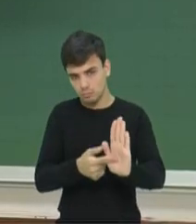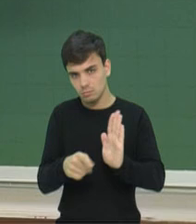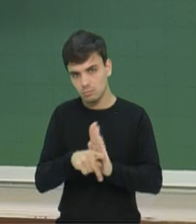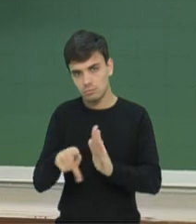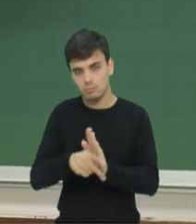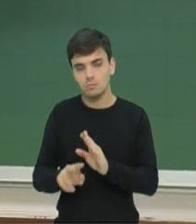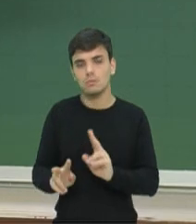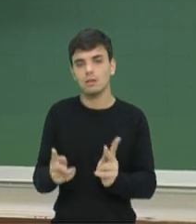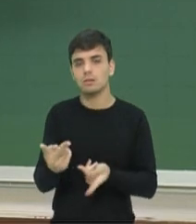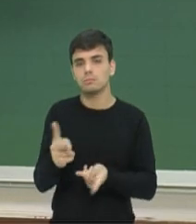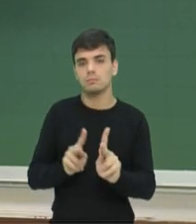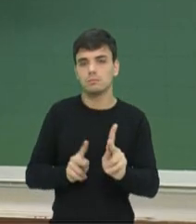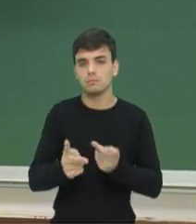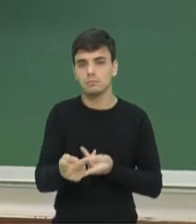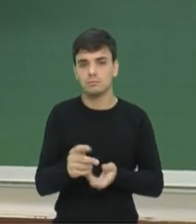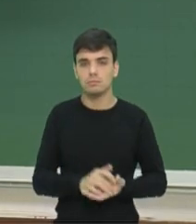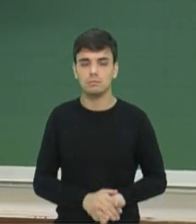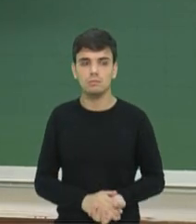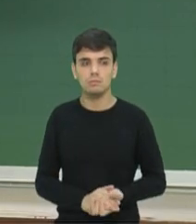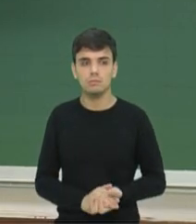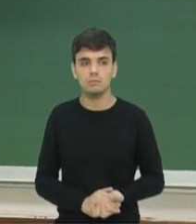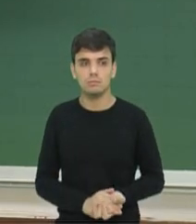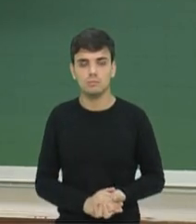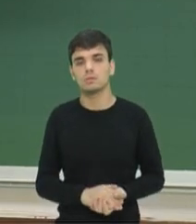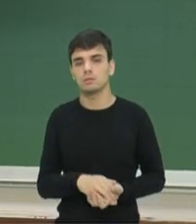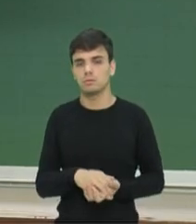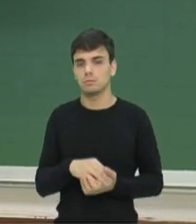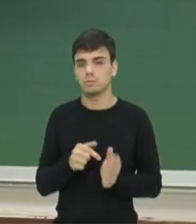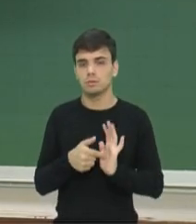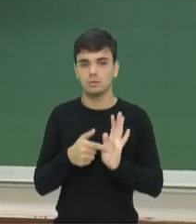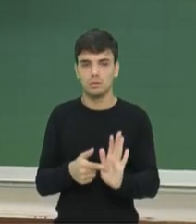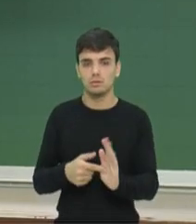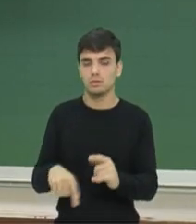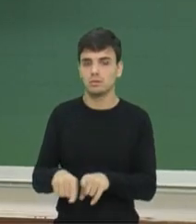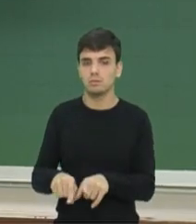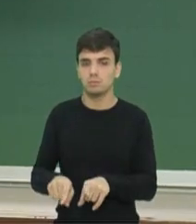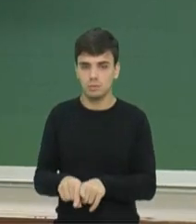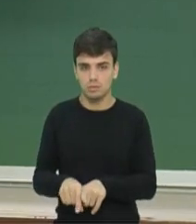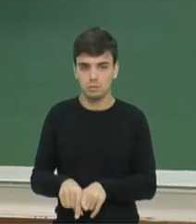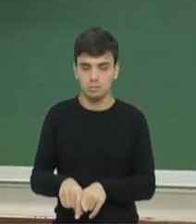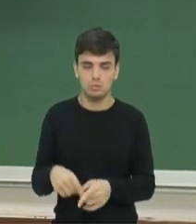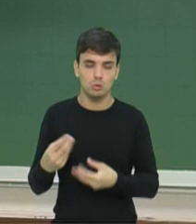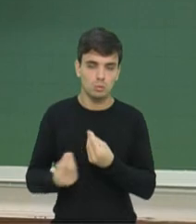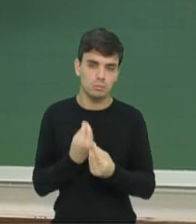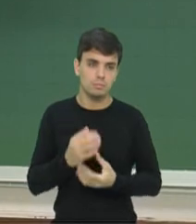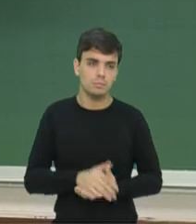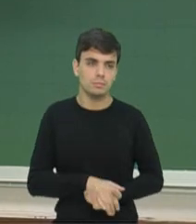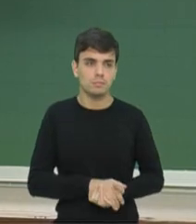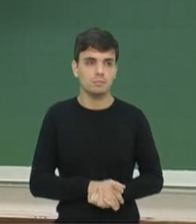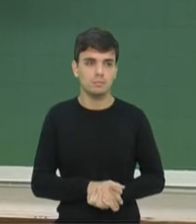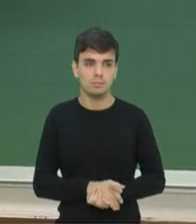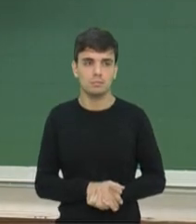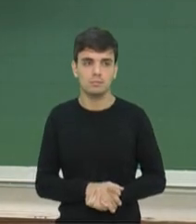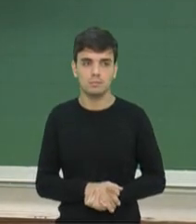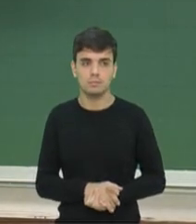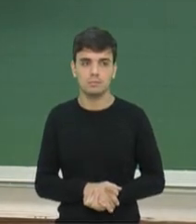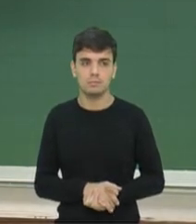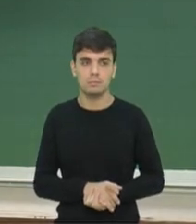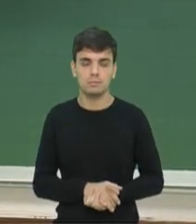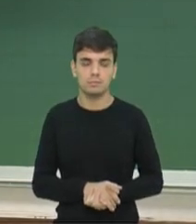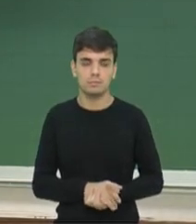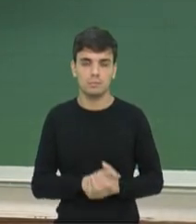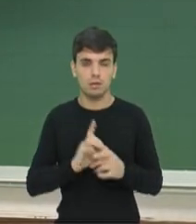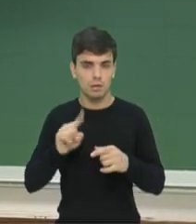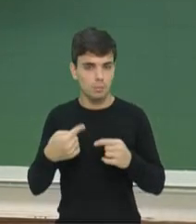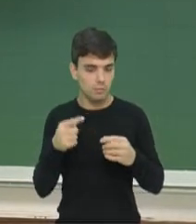Então o karatê tem a parte de apresentação e também tem a parte de competição. Aqui é uma parte de apresentação, que na aula que vem nós vamos estar